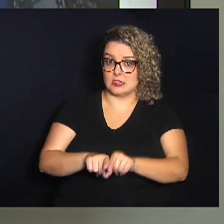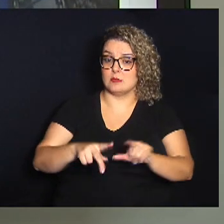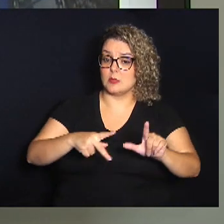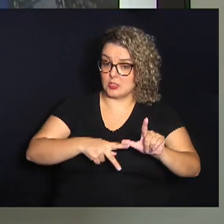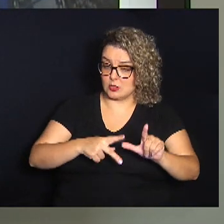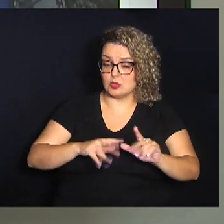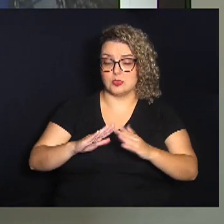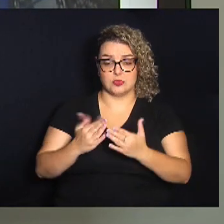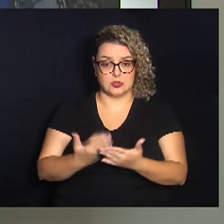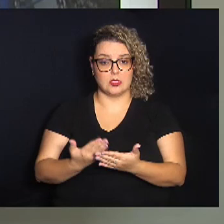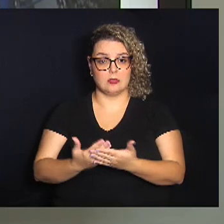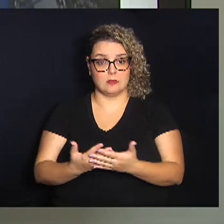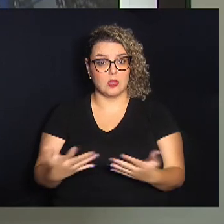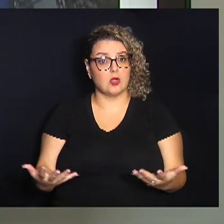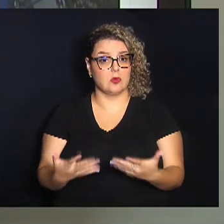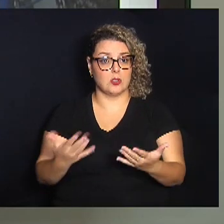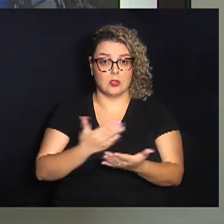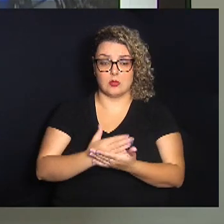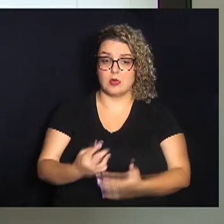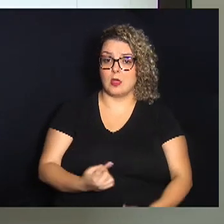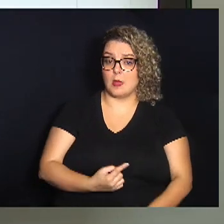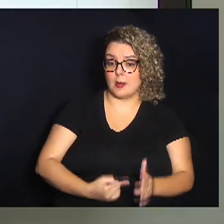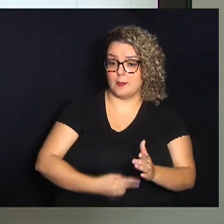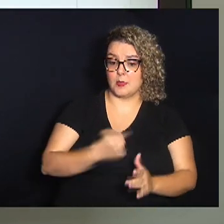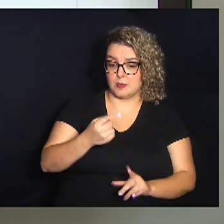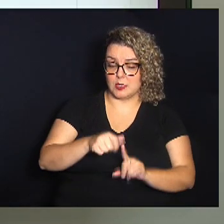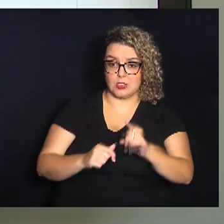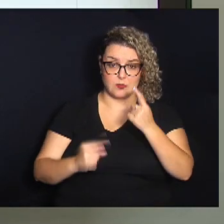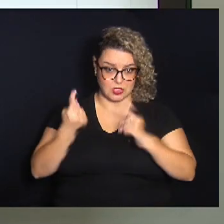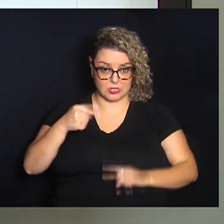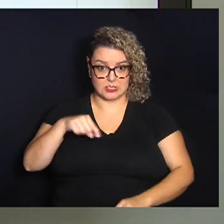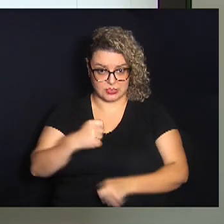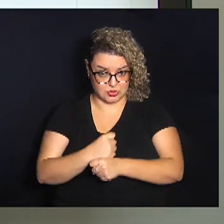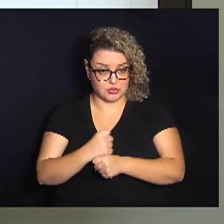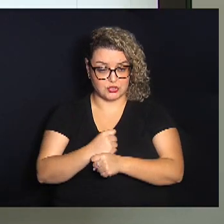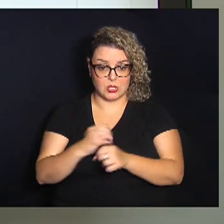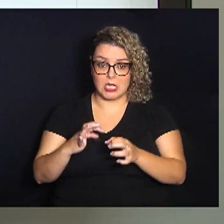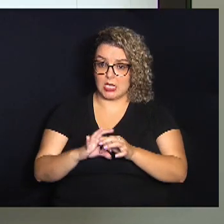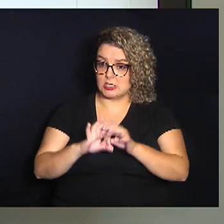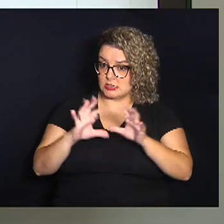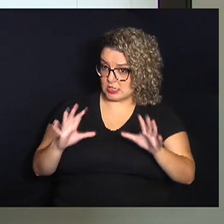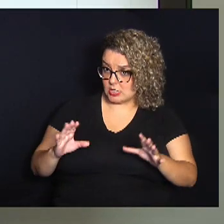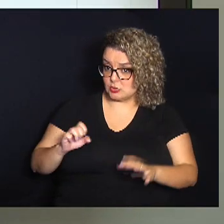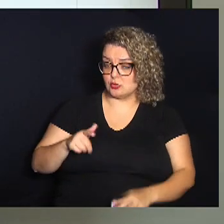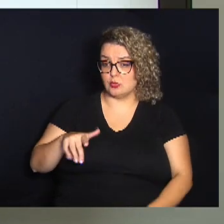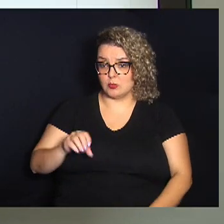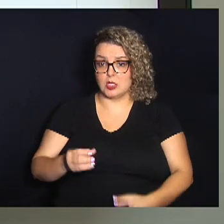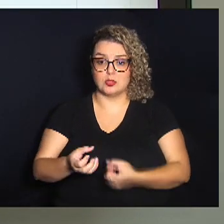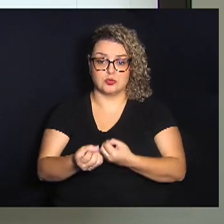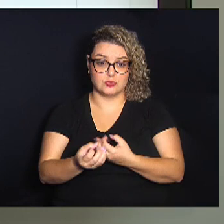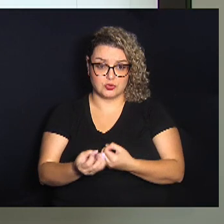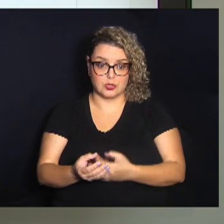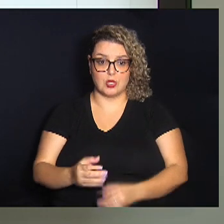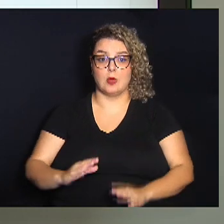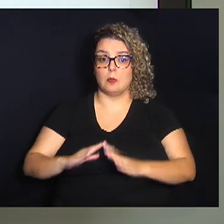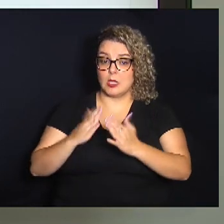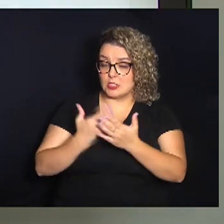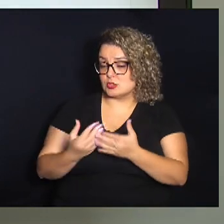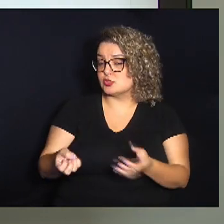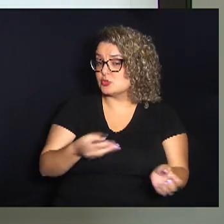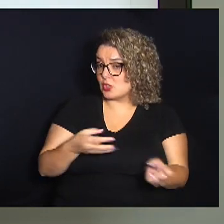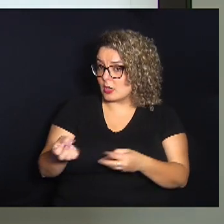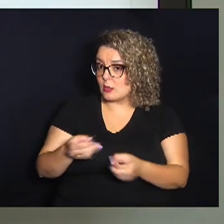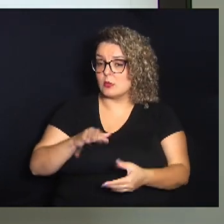escolar foram iniciadas em 1º de fevereiro. Neste ano, a liberação do banco de dados para as escolas atualizarem